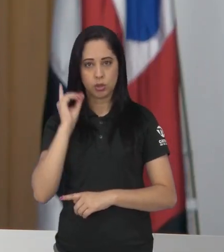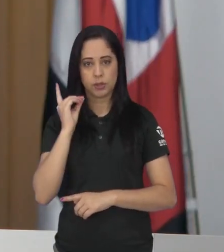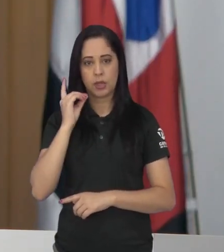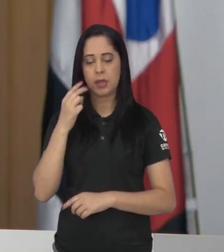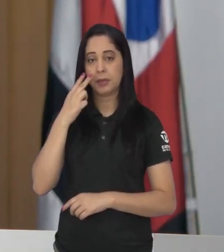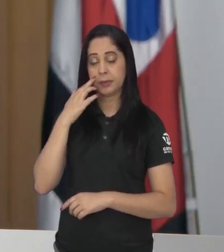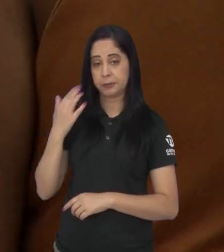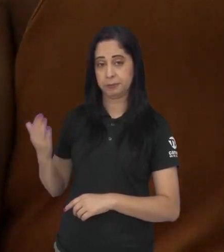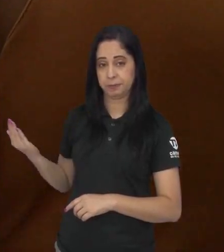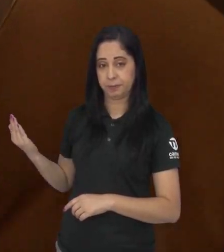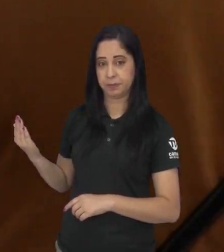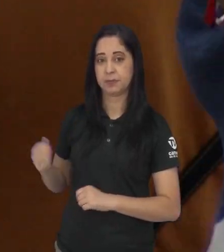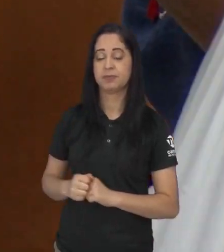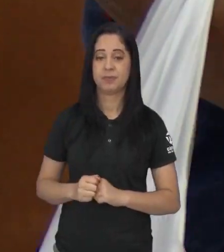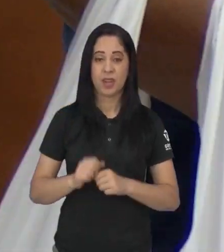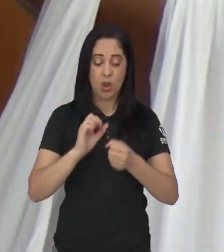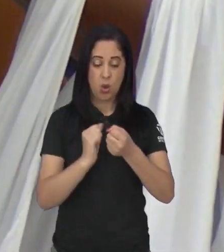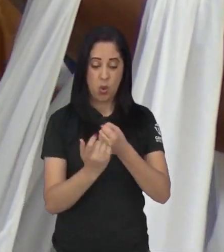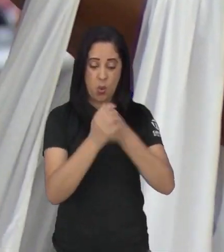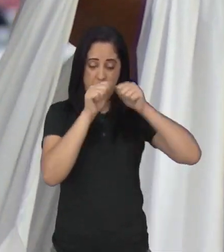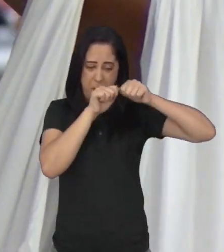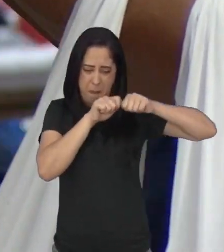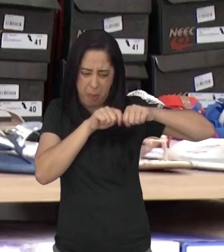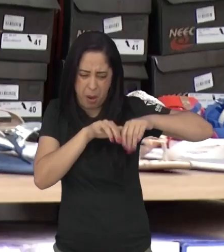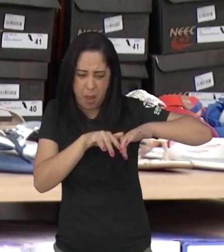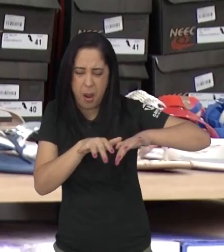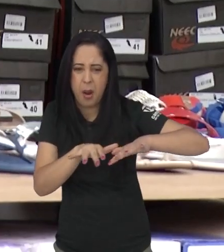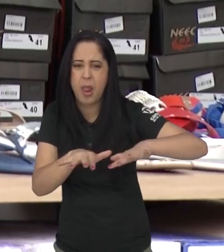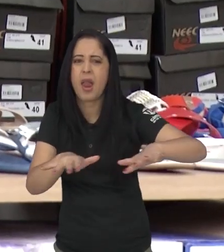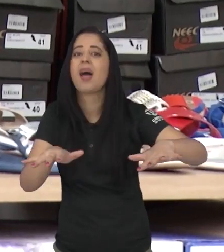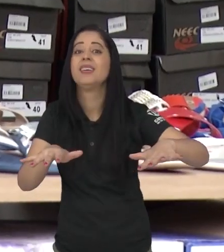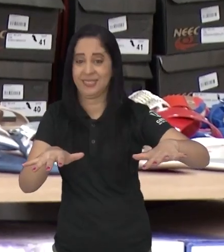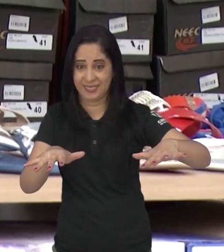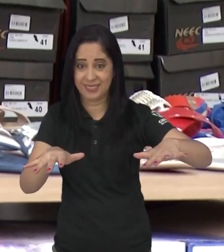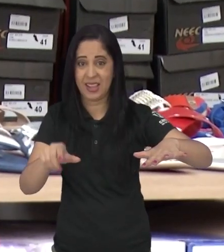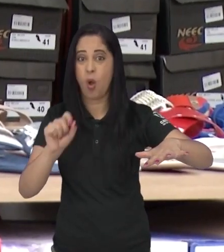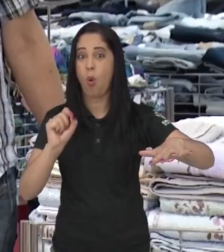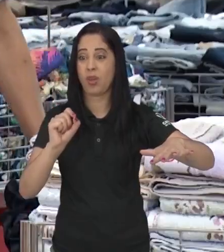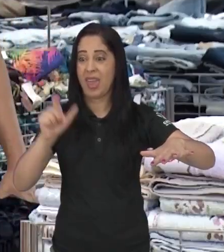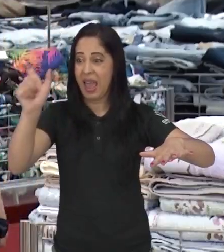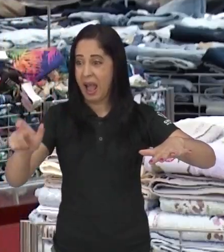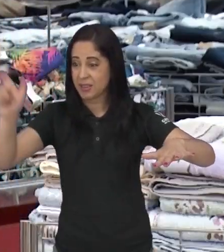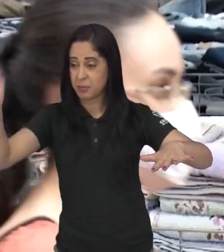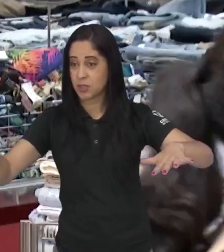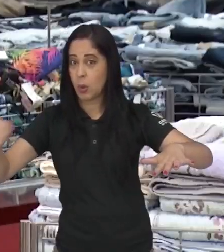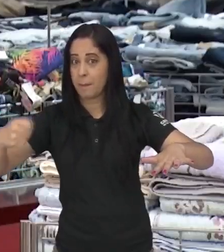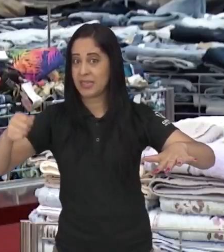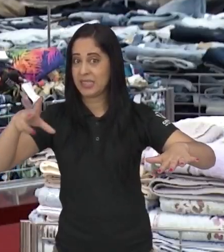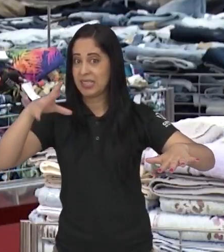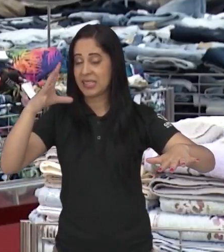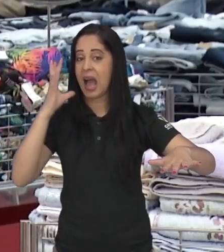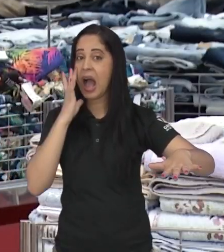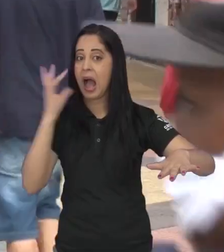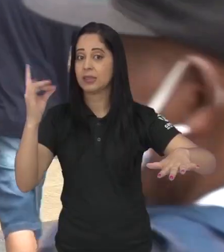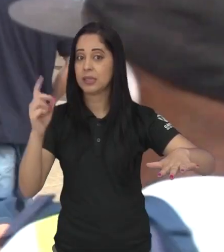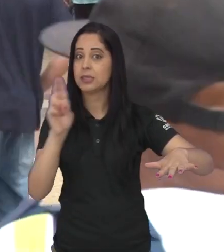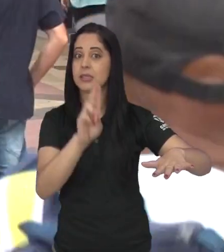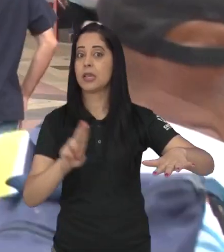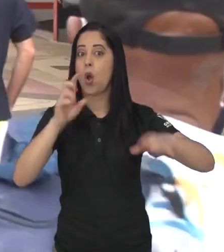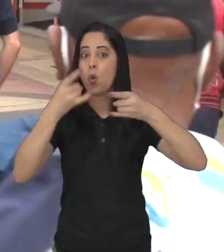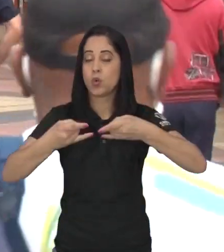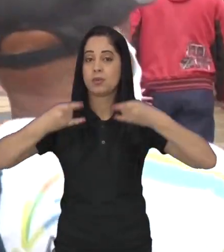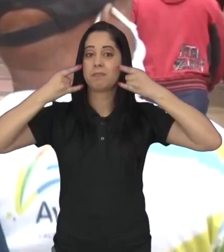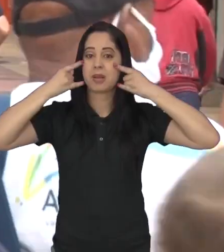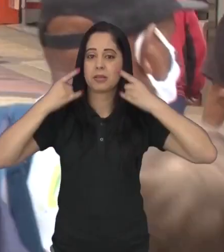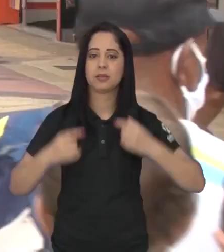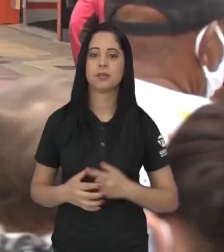Rita, com o aumento dos casos de Covid-19 neste período de festas, a população precisa ficar atenta e usar